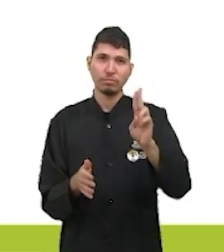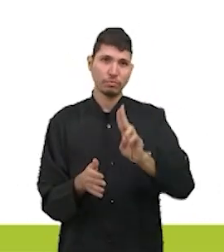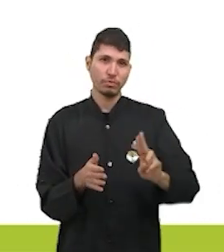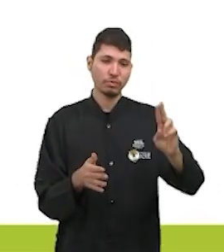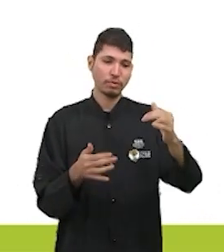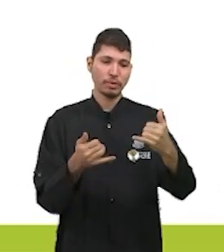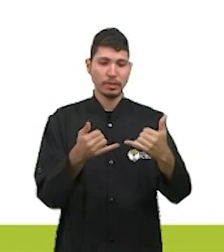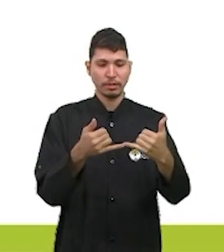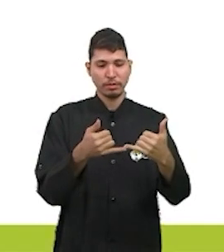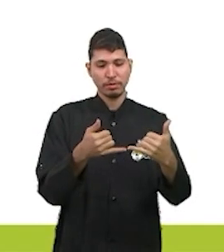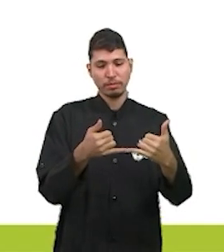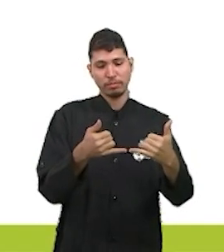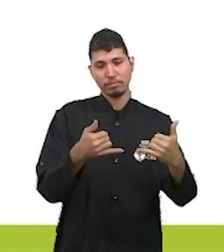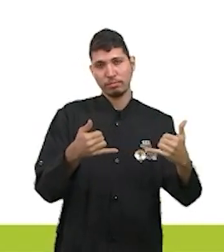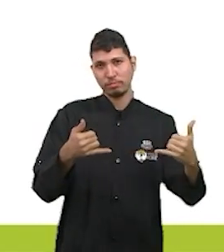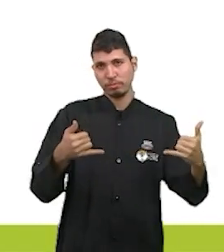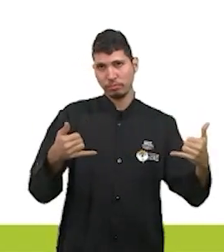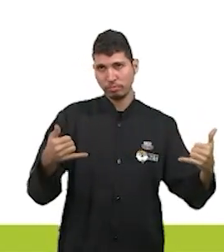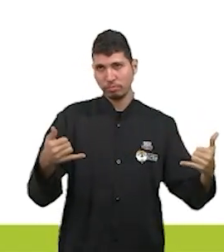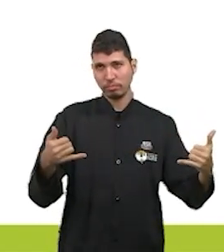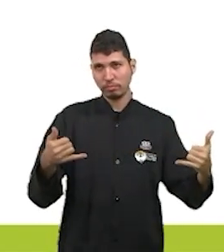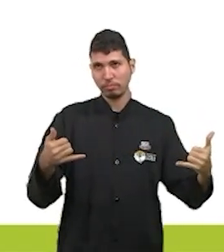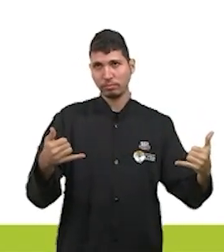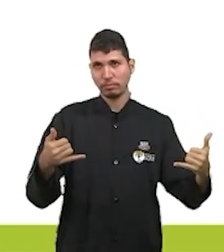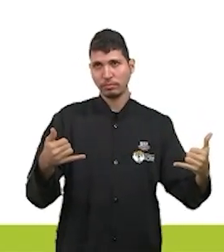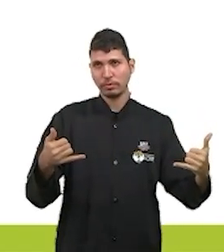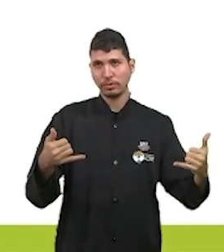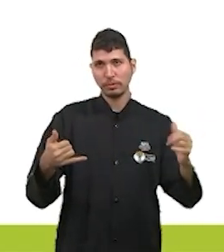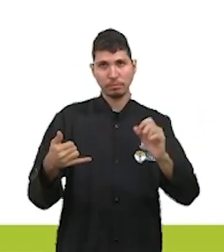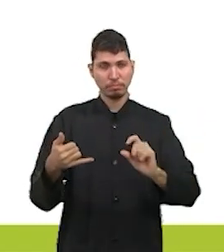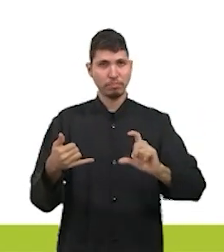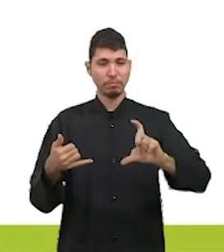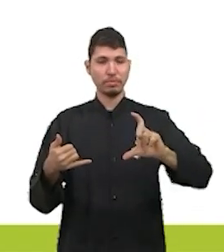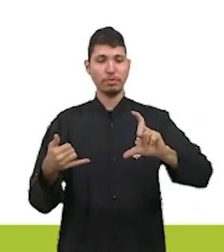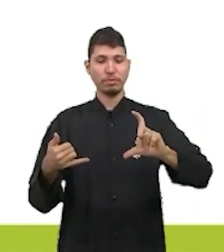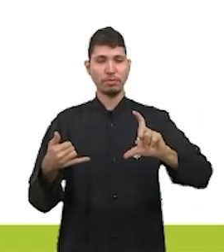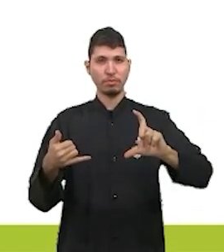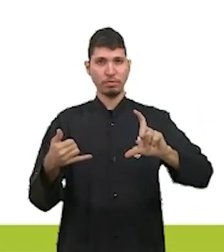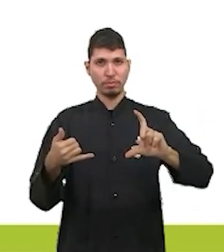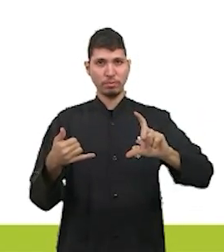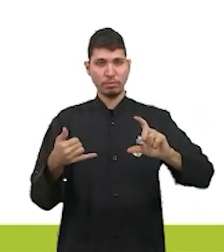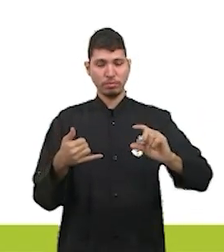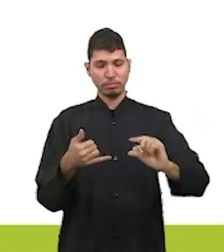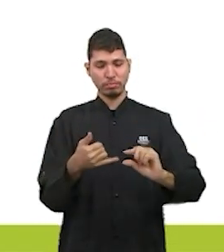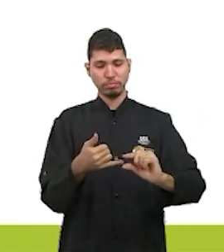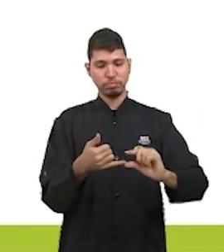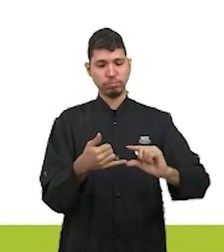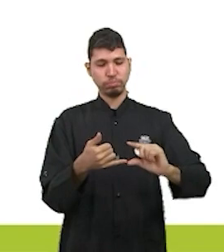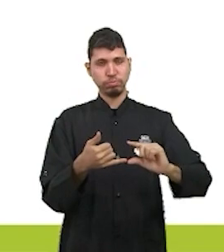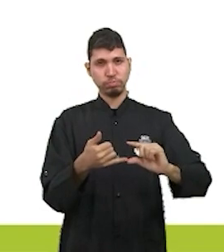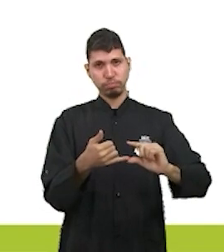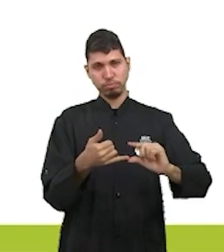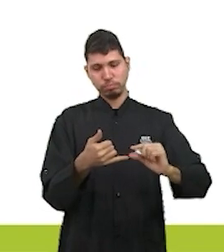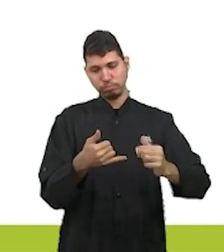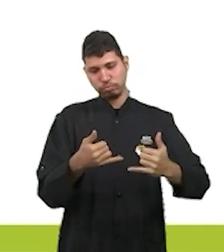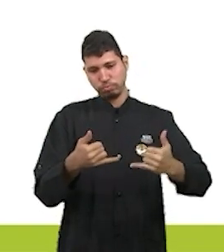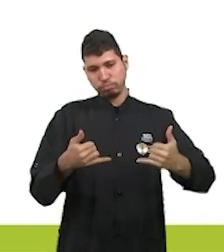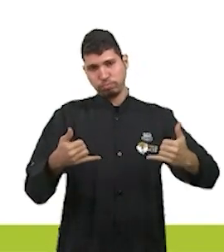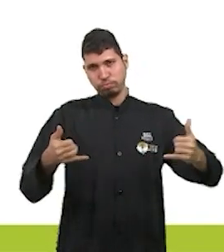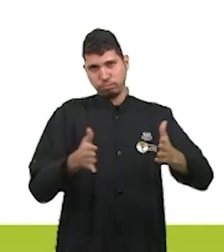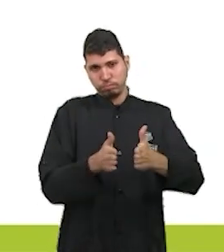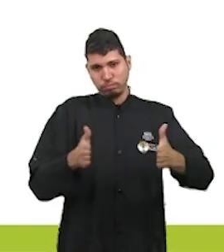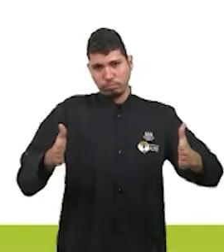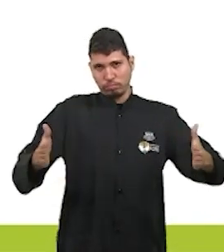espessura, que é, no caso, a nossa análise. E as outras alternativas, ó, tem até outra com série, só que usar fios de máximo